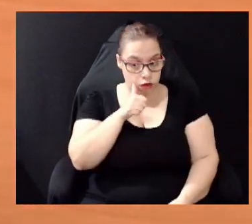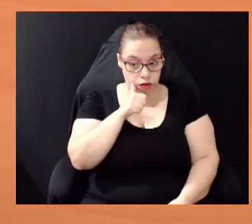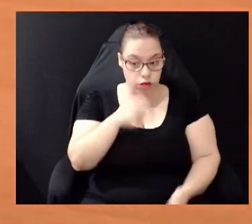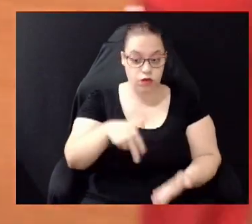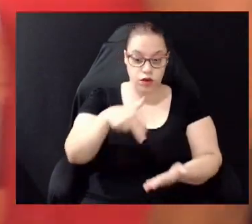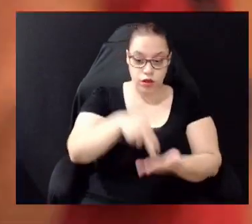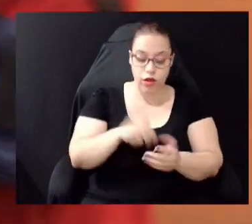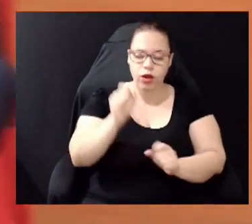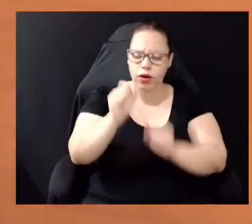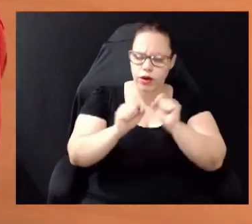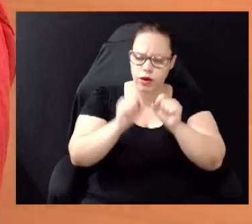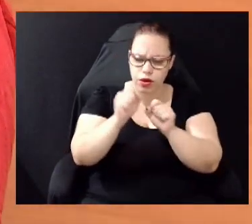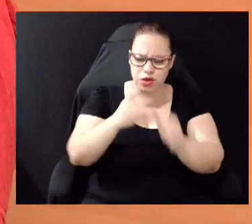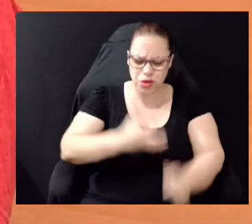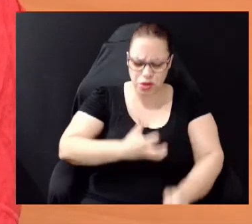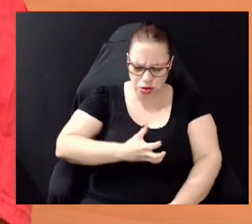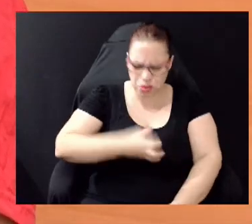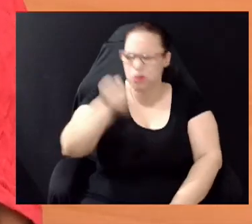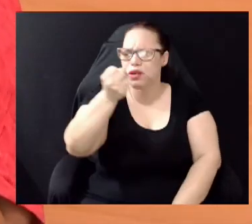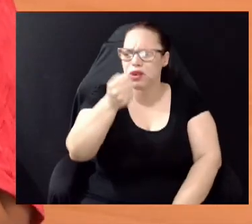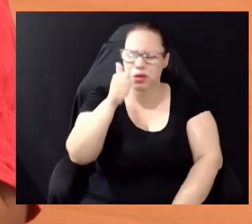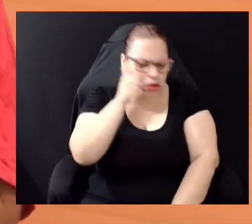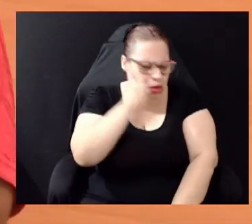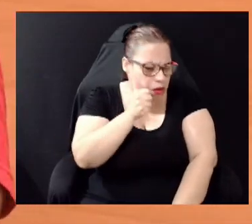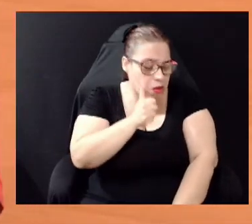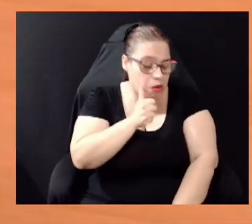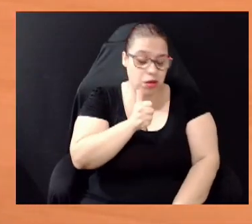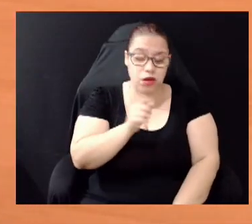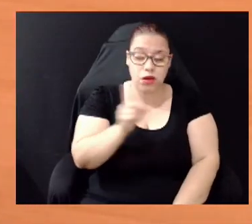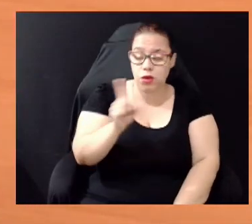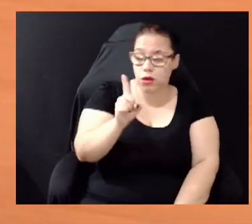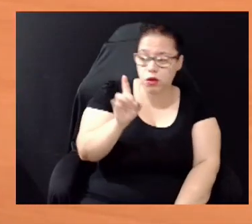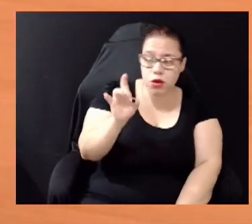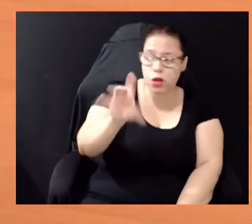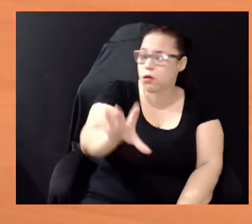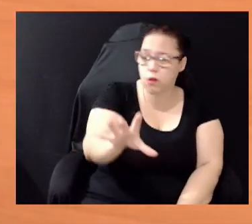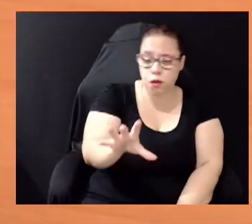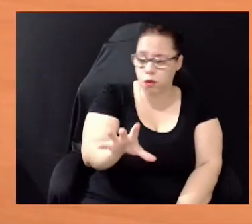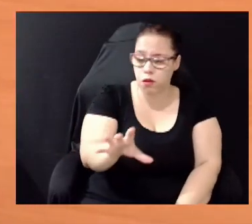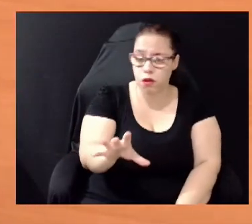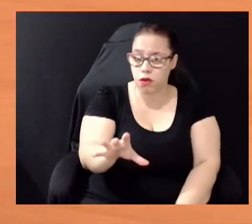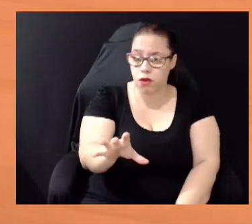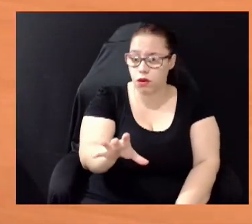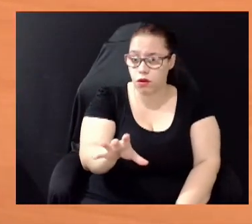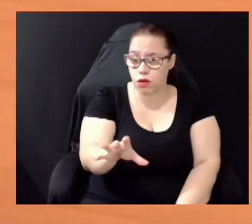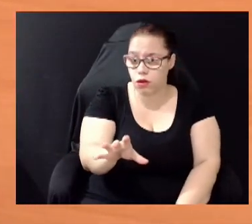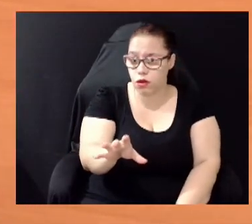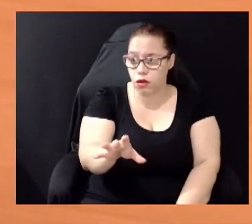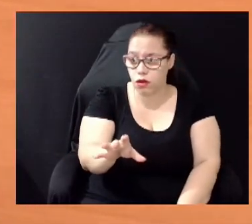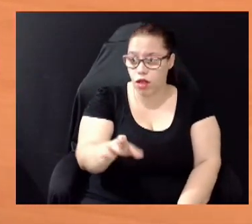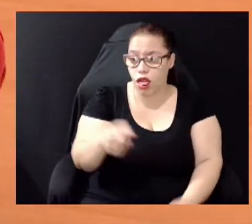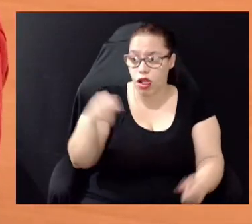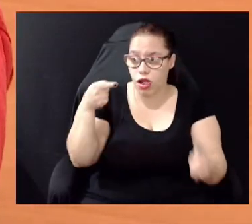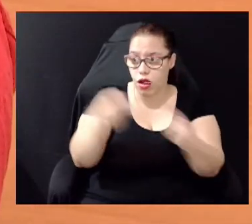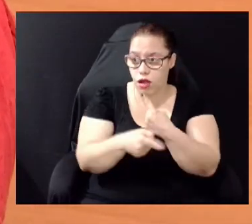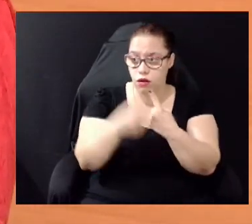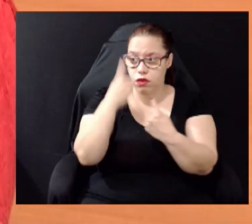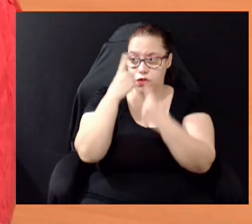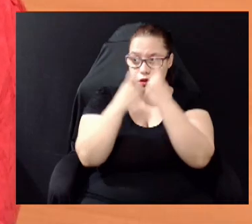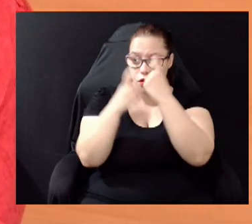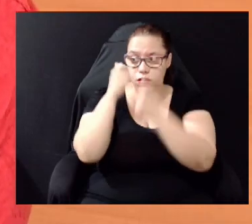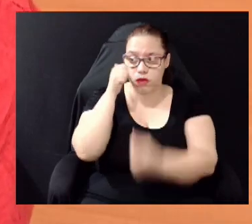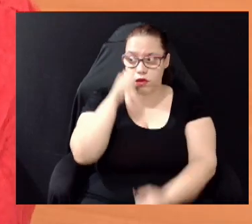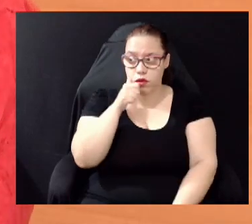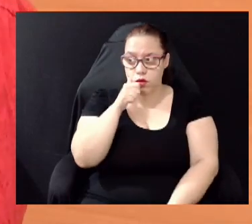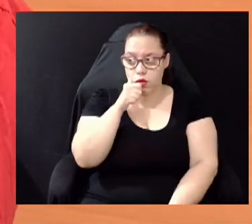de suicídios das mulheres, não é só pela violência contra as mulheres, né, mas sim toda a violência que